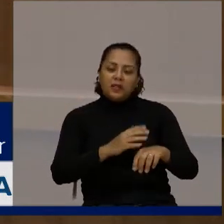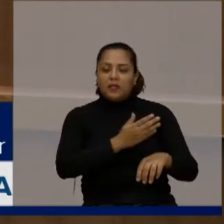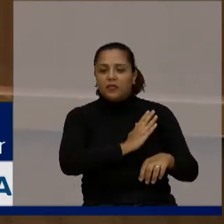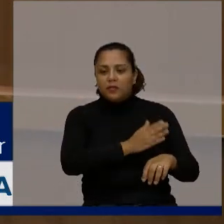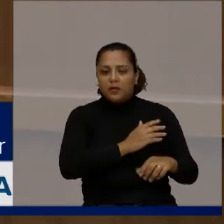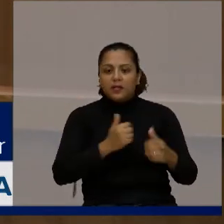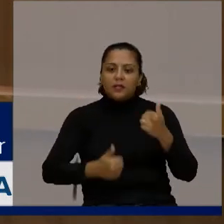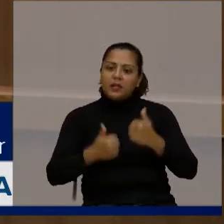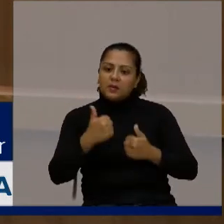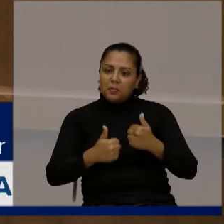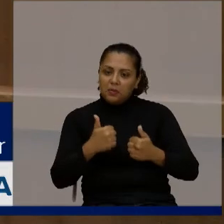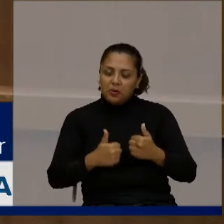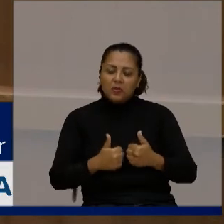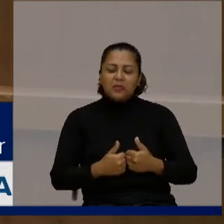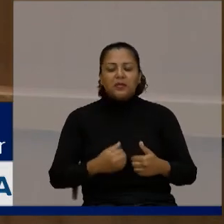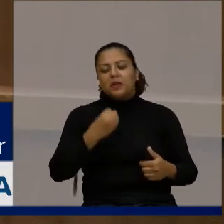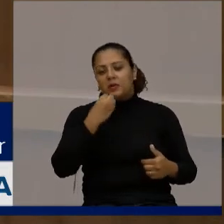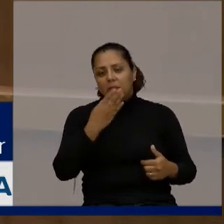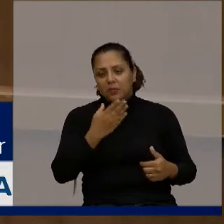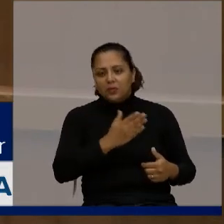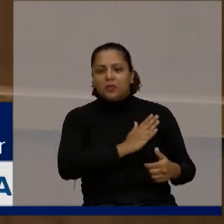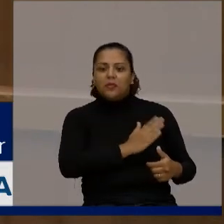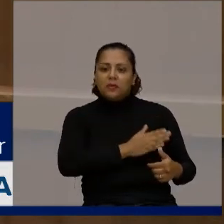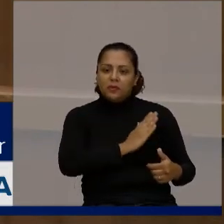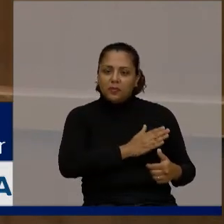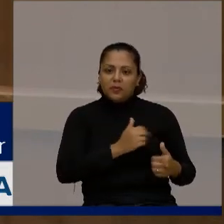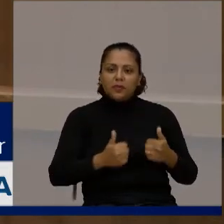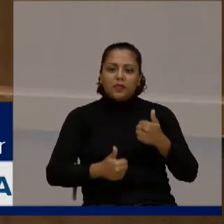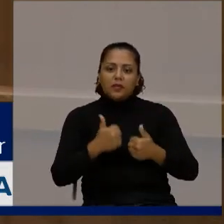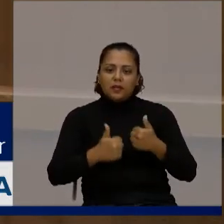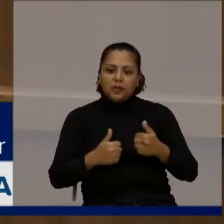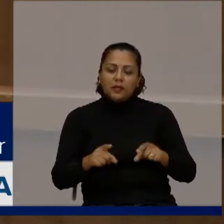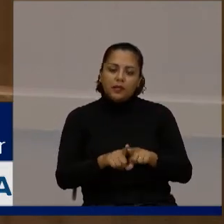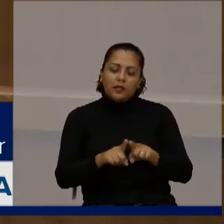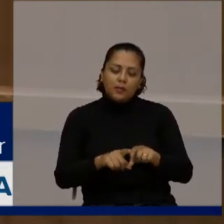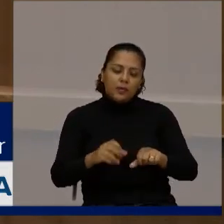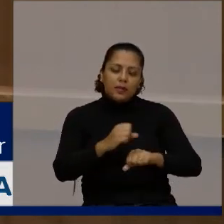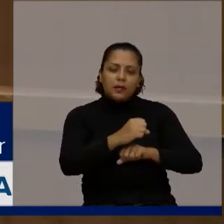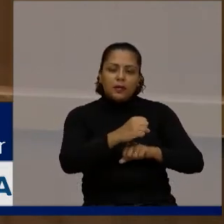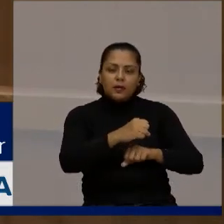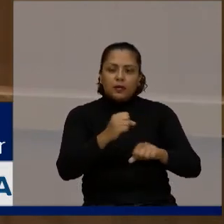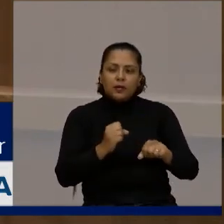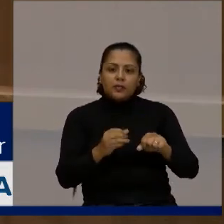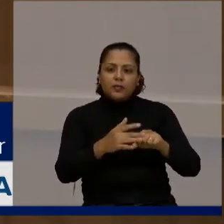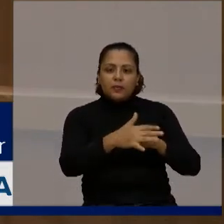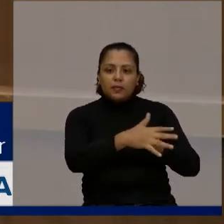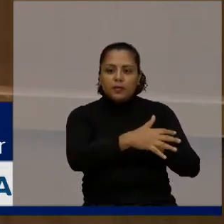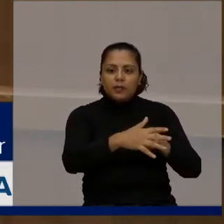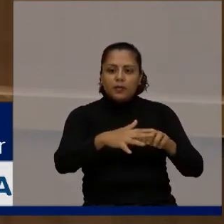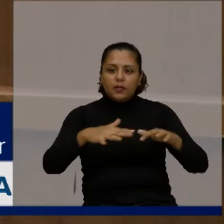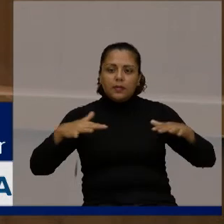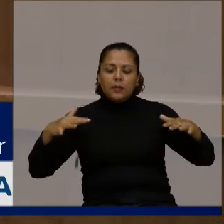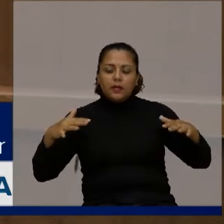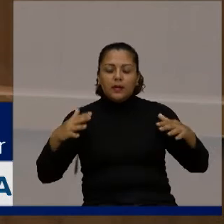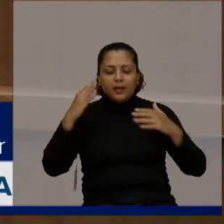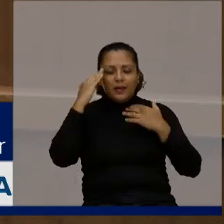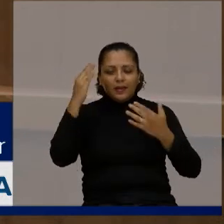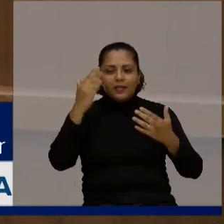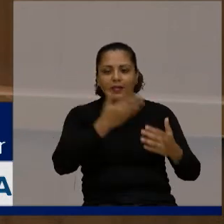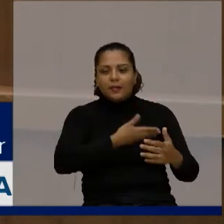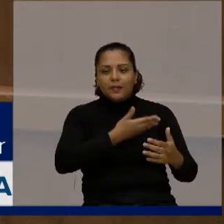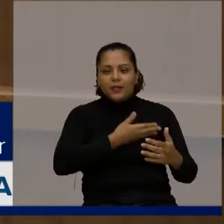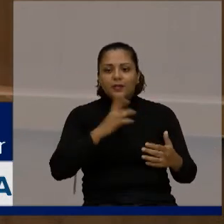esporte, benefícios do esporte para o coração, falar também de pandemia. Agradecer ao meu parceiro e amigo Renato Santiago